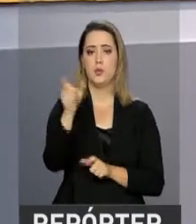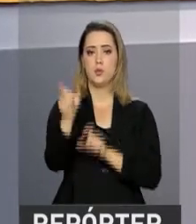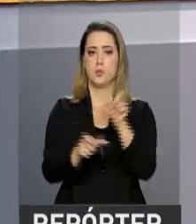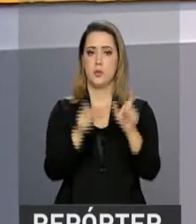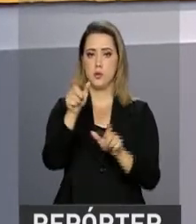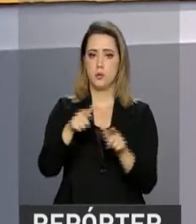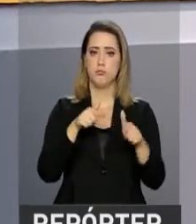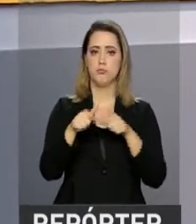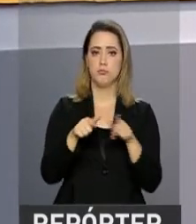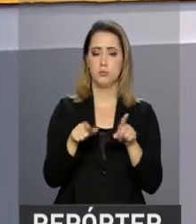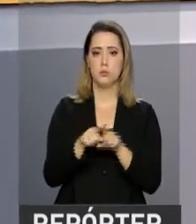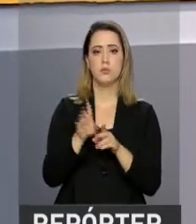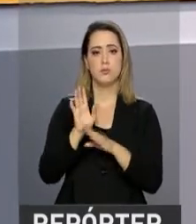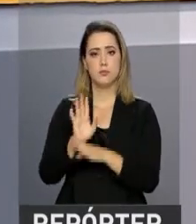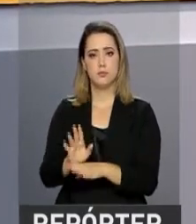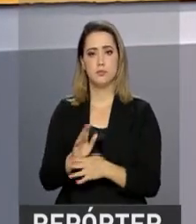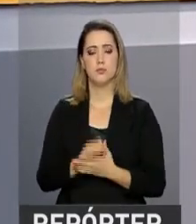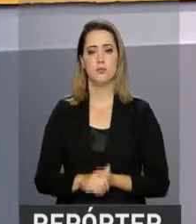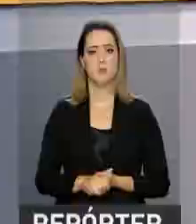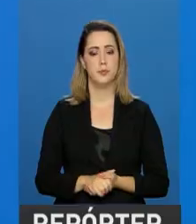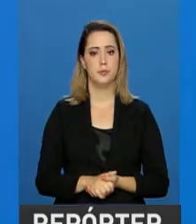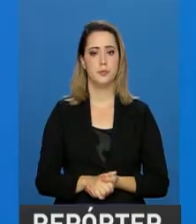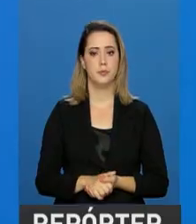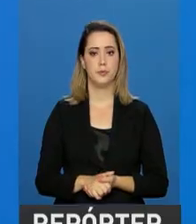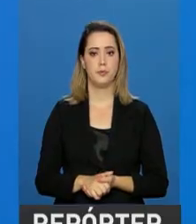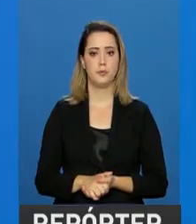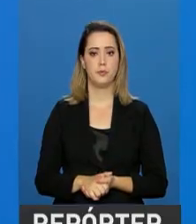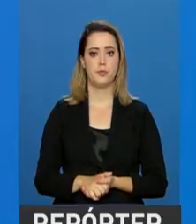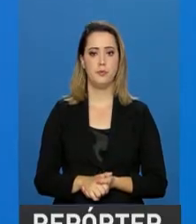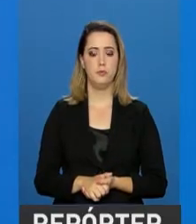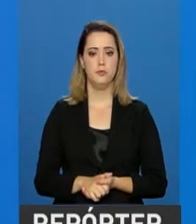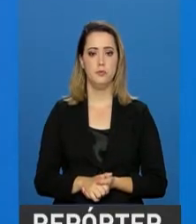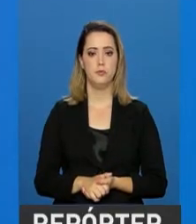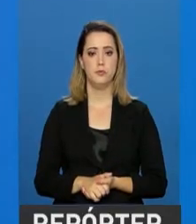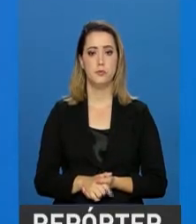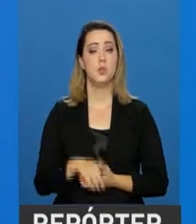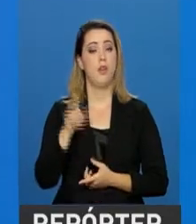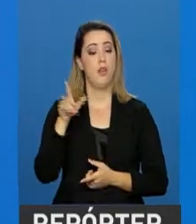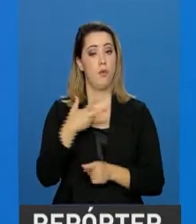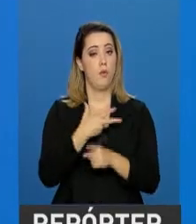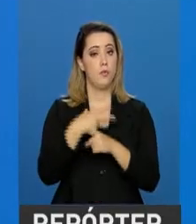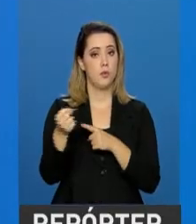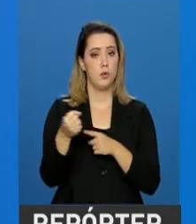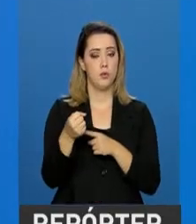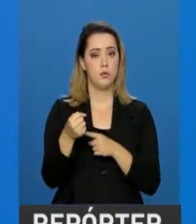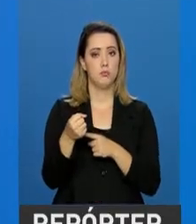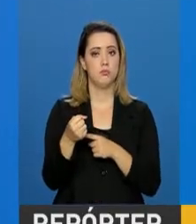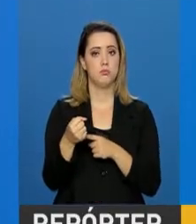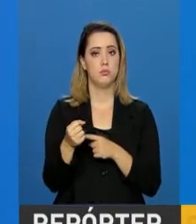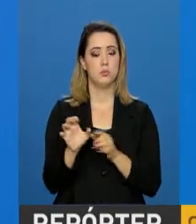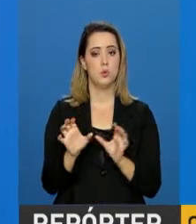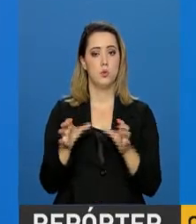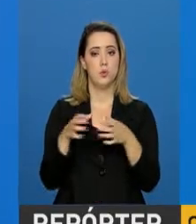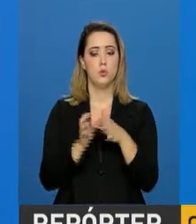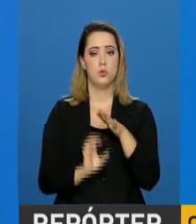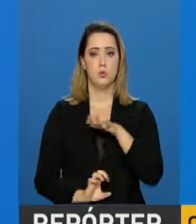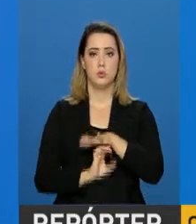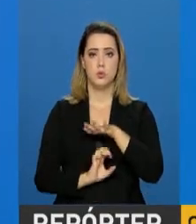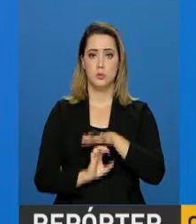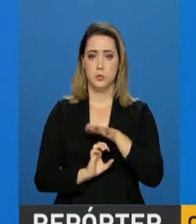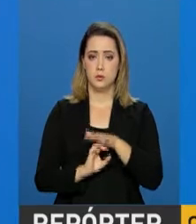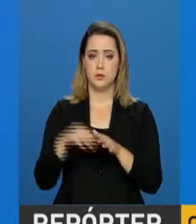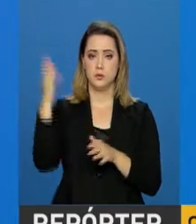trabalhadores serão beneficiados uma grande vitória do do trabalhador